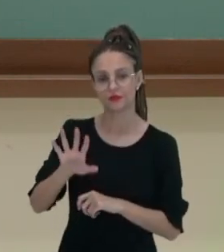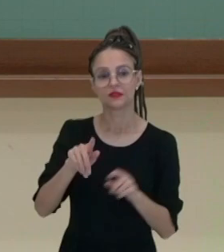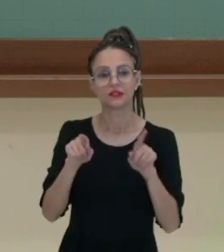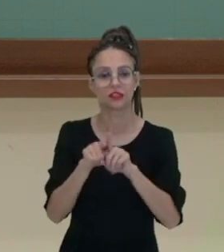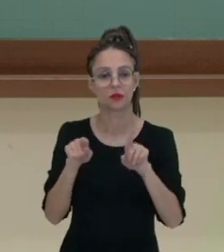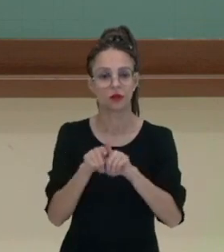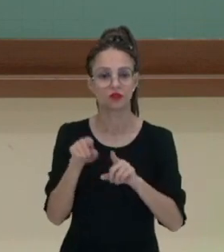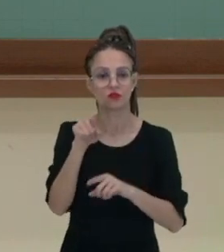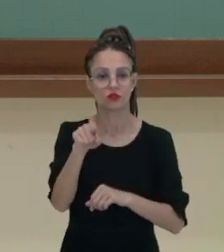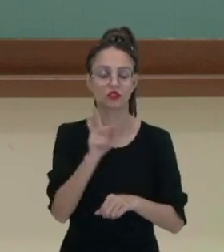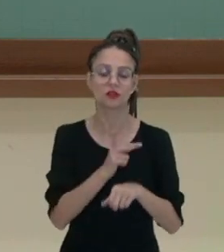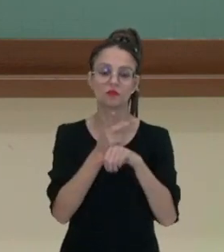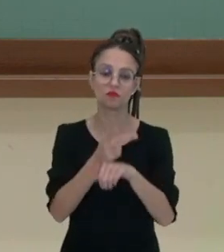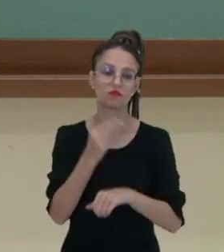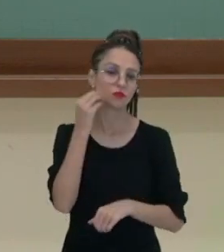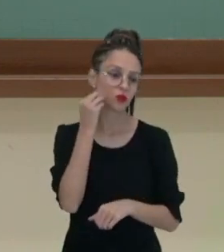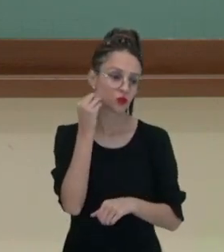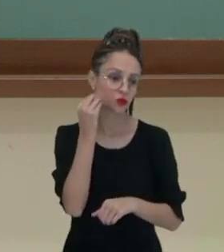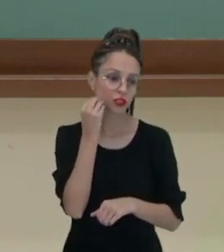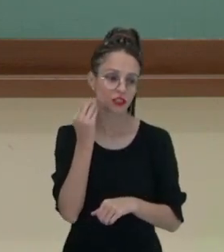ver